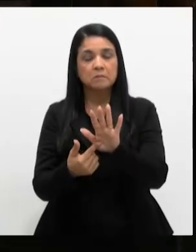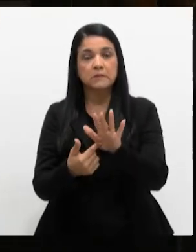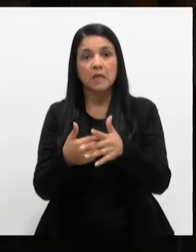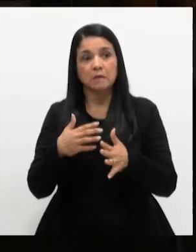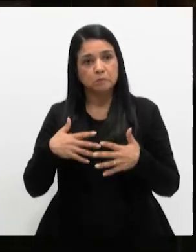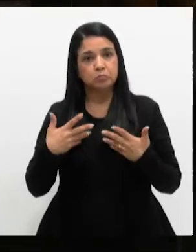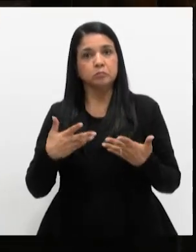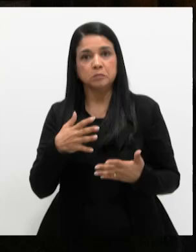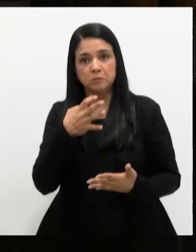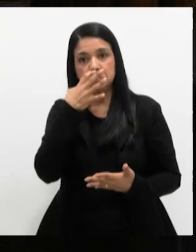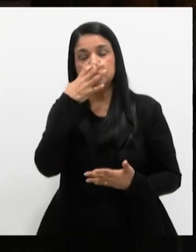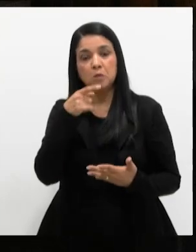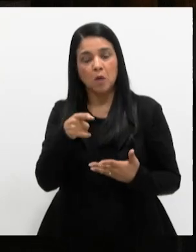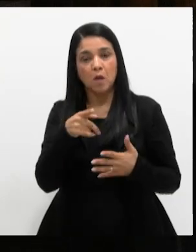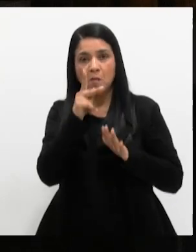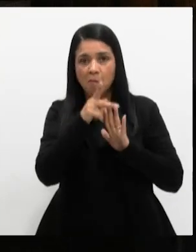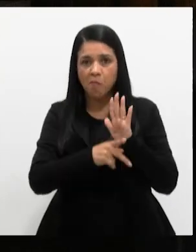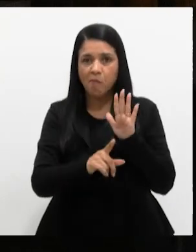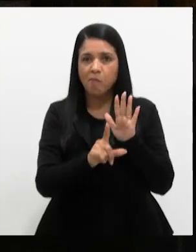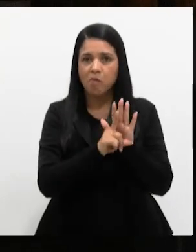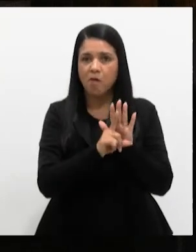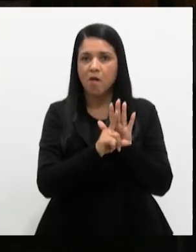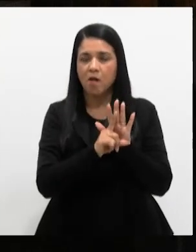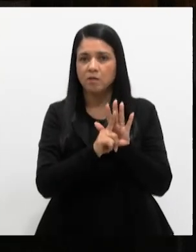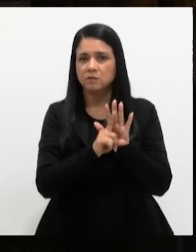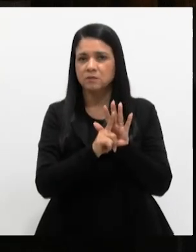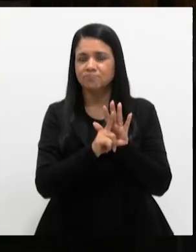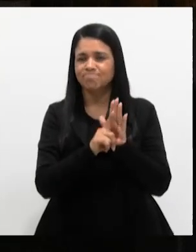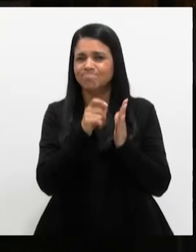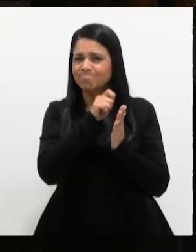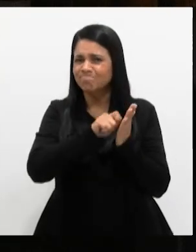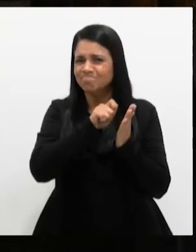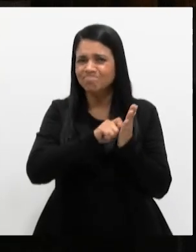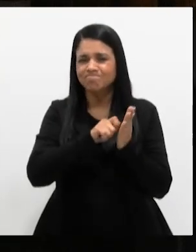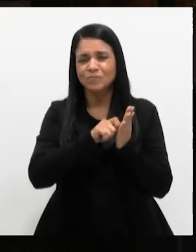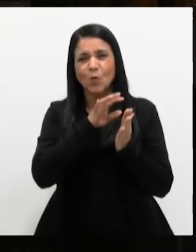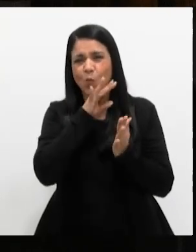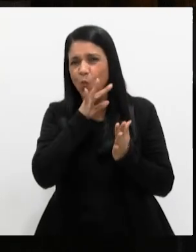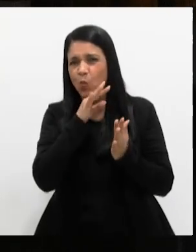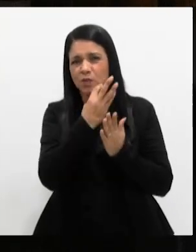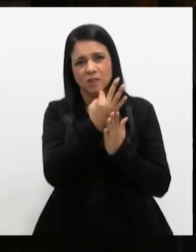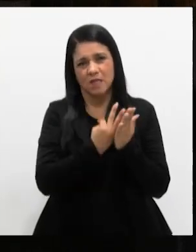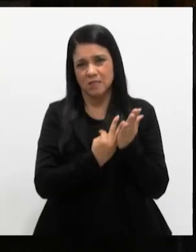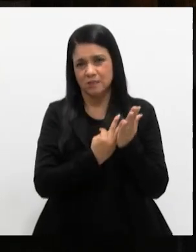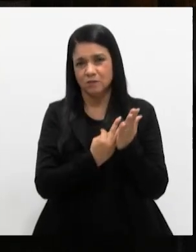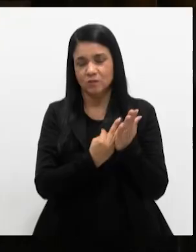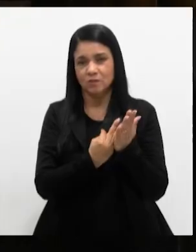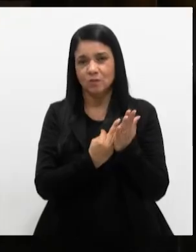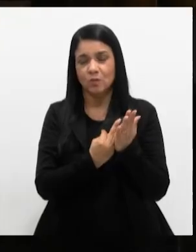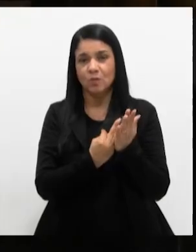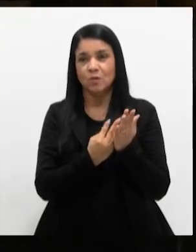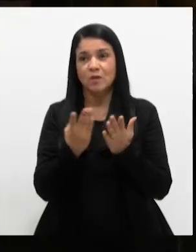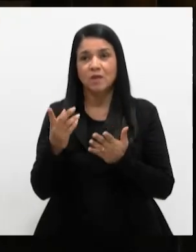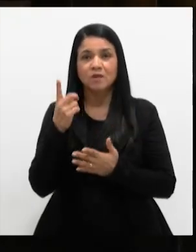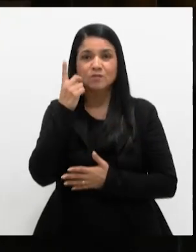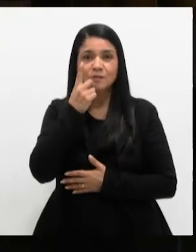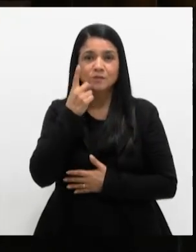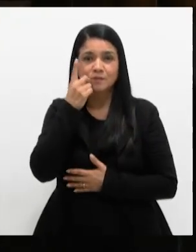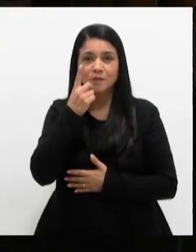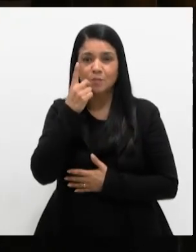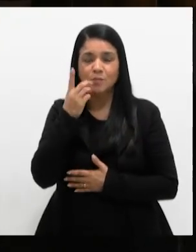perplexidade de um projeto tão mal feito e destinado para um deputado